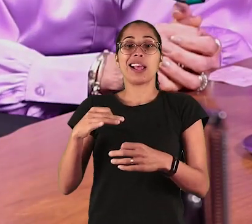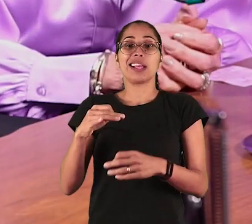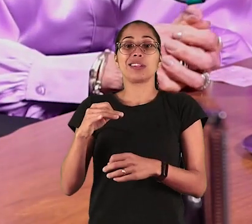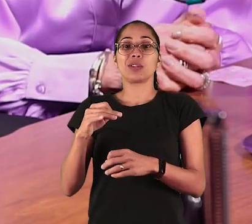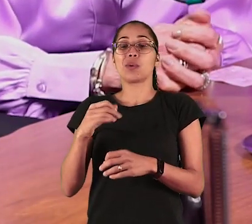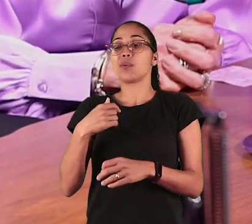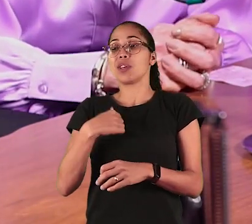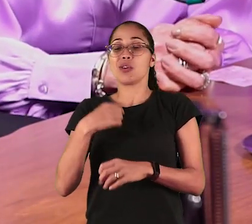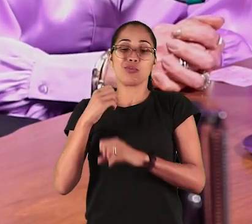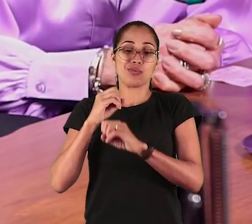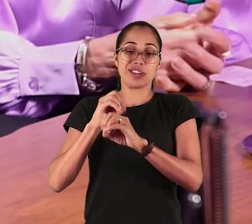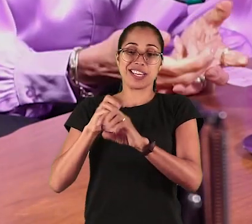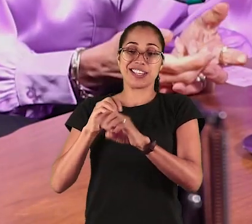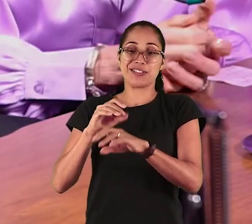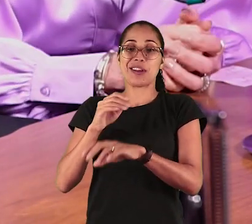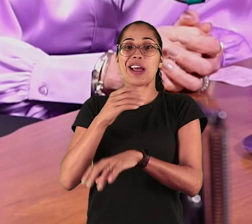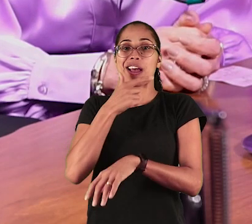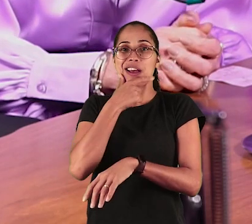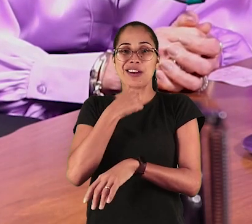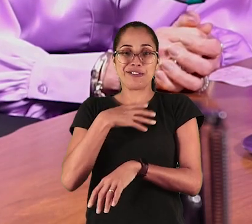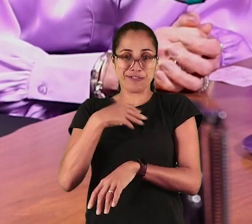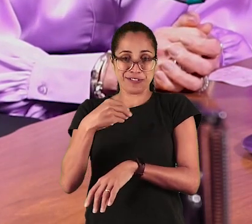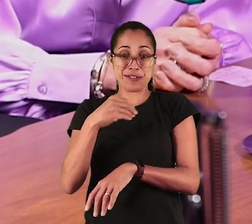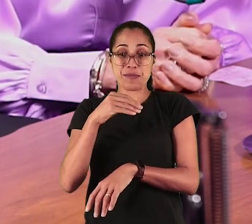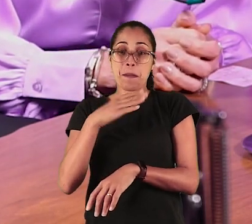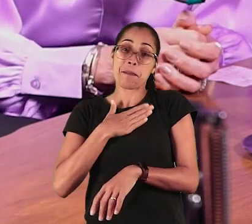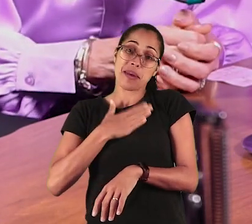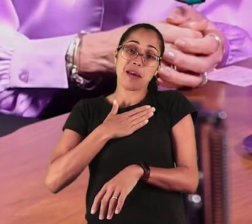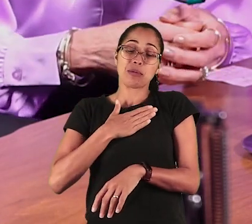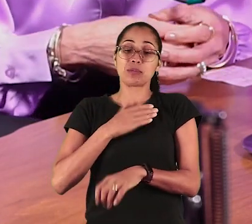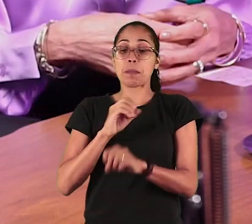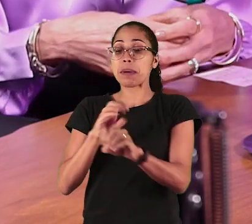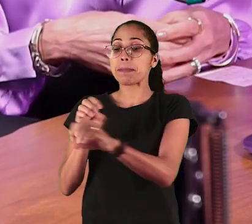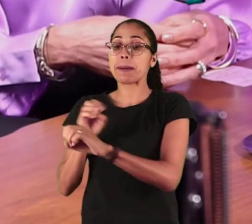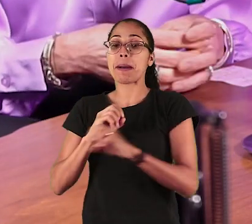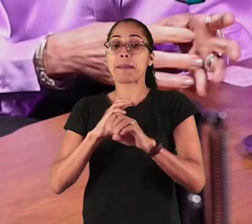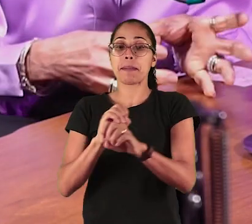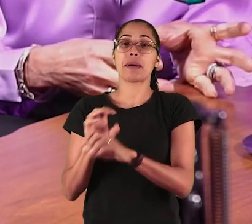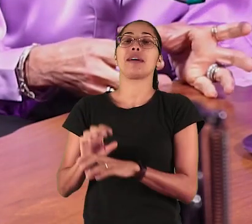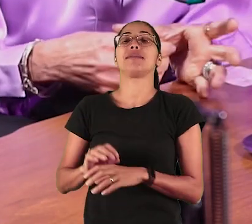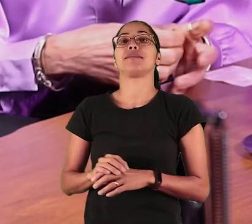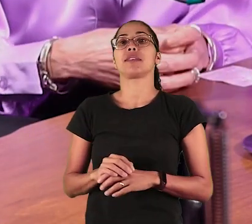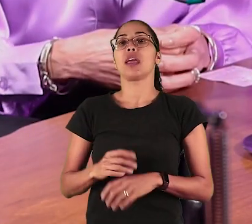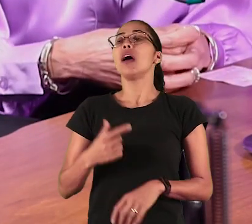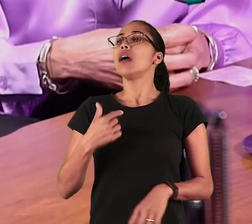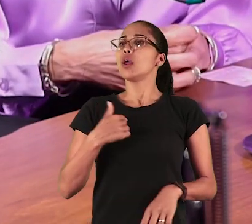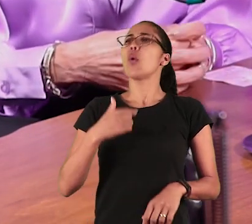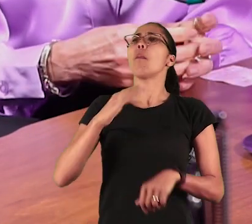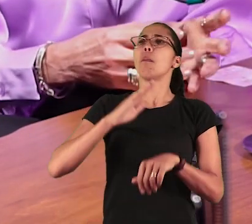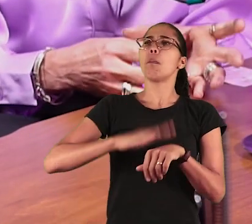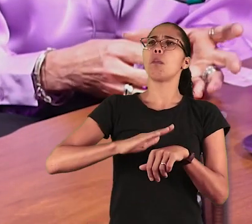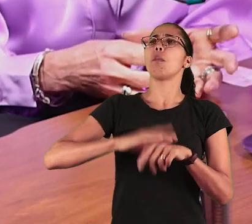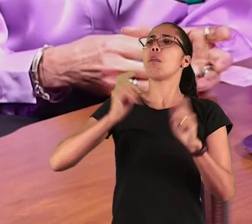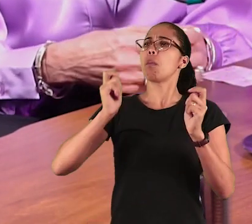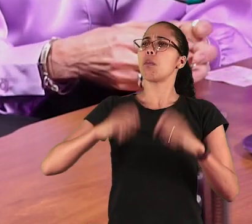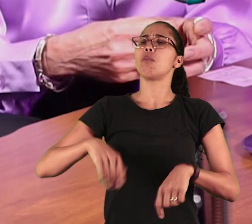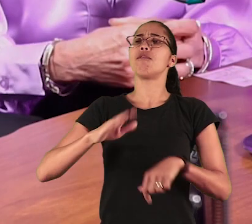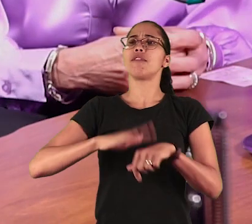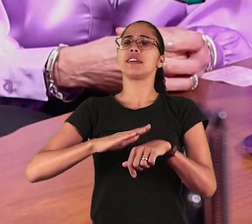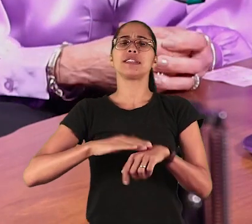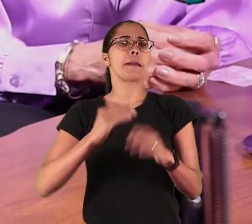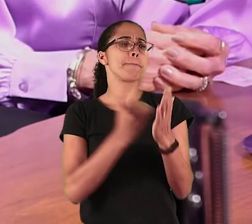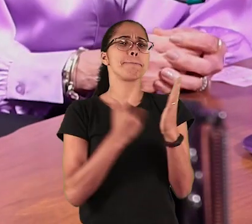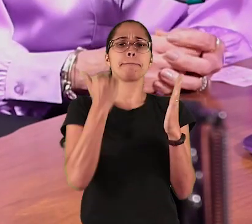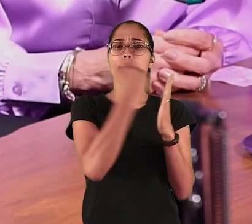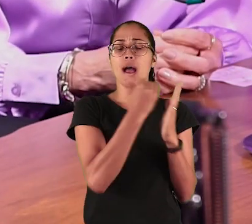é lá educava meu filho e era professora então isso tudo me inspirou também falei assim olha eu acho que eu posso fazer mais e voltar